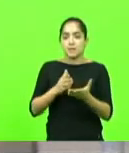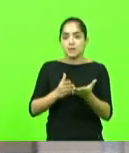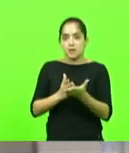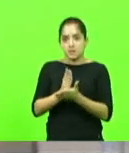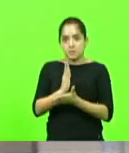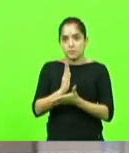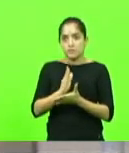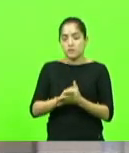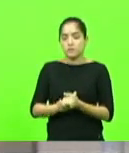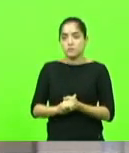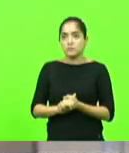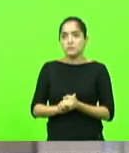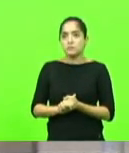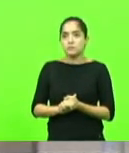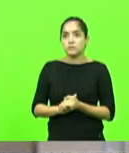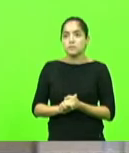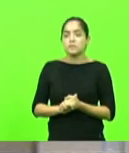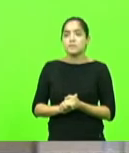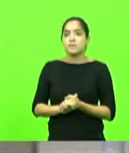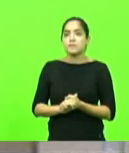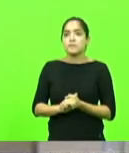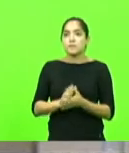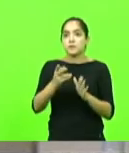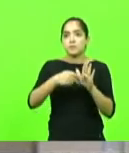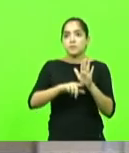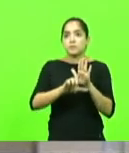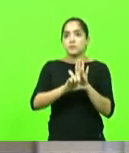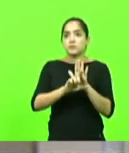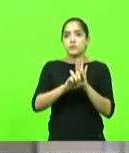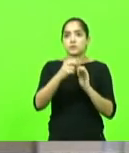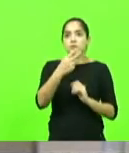por unanimidade. Votação da redação final do projeto de lei